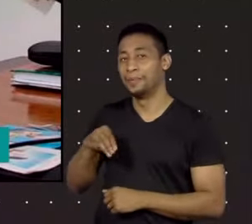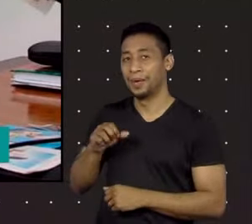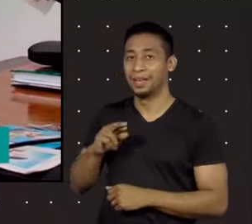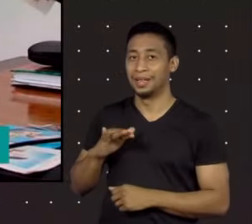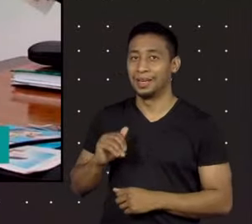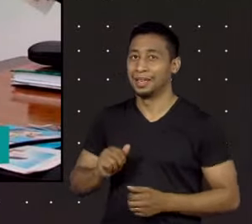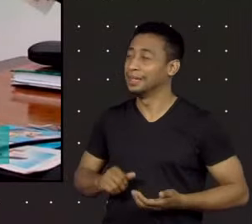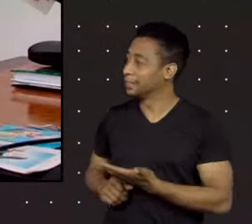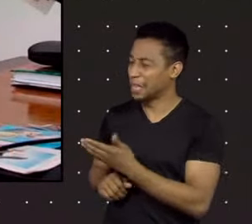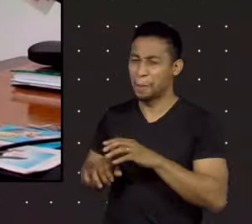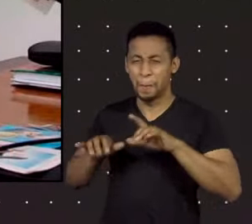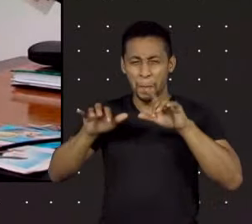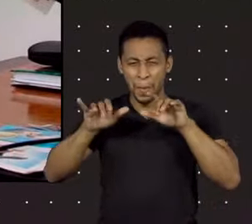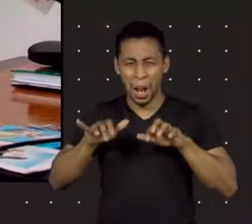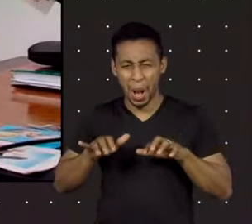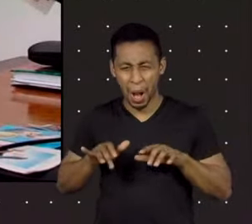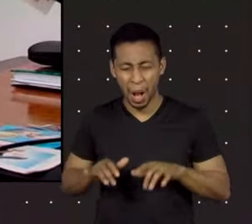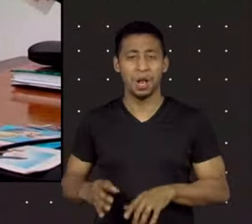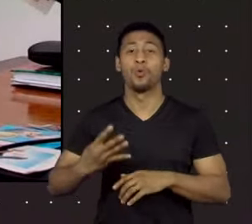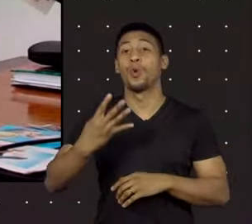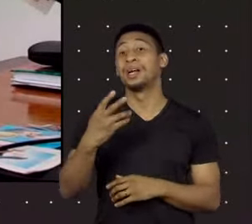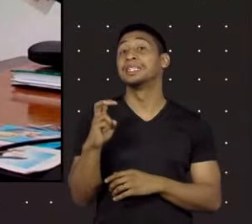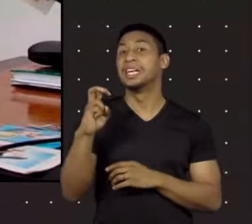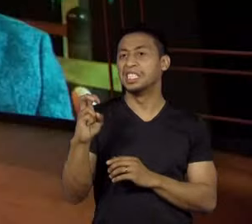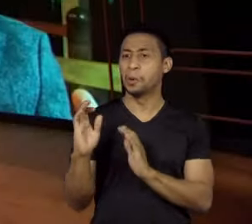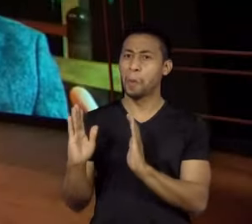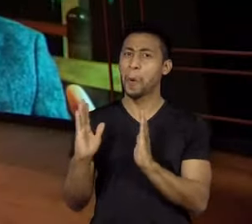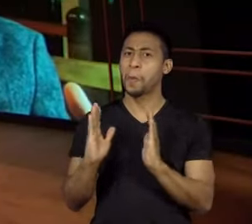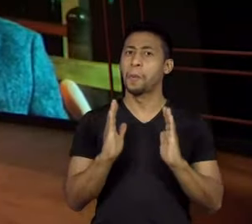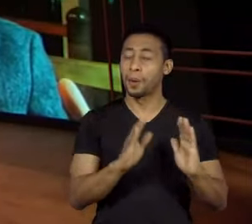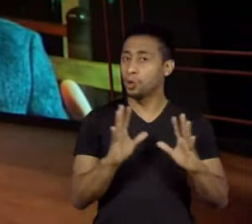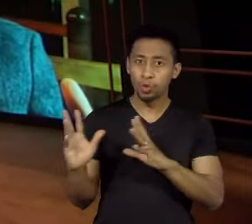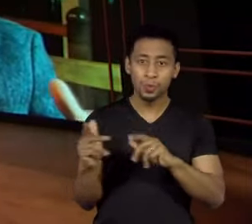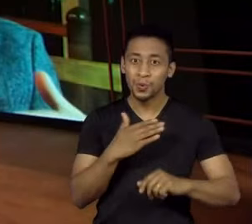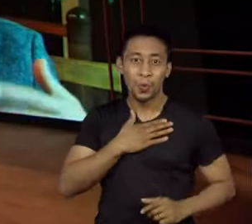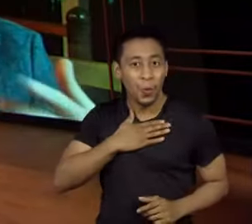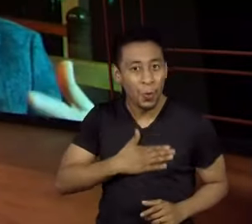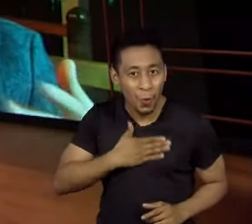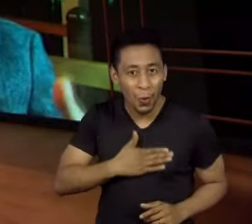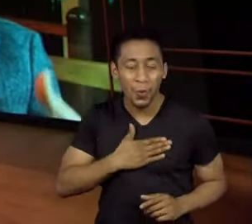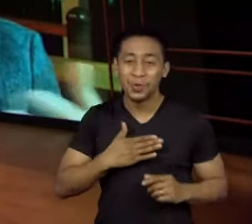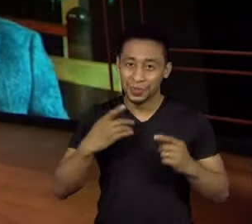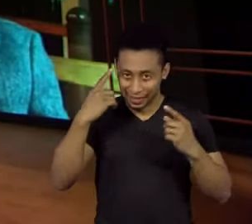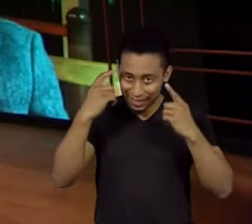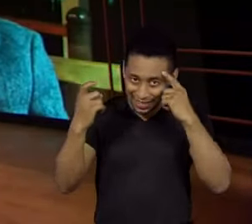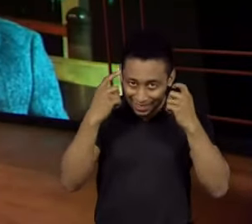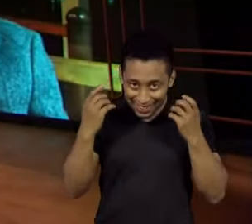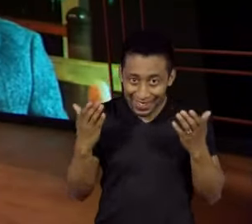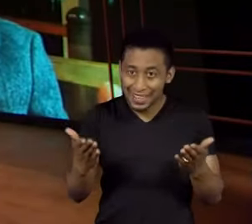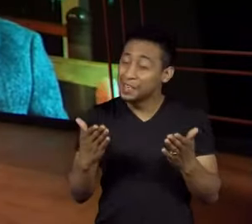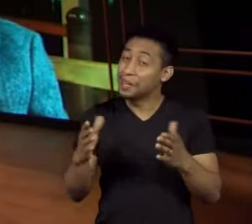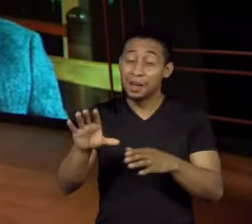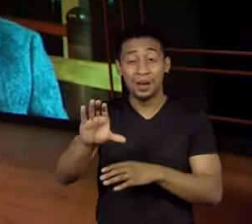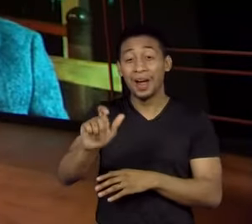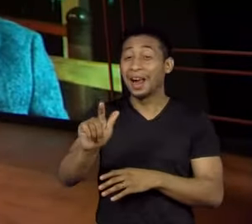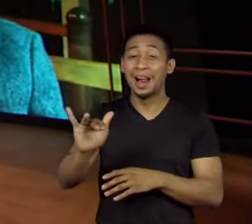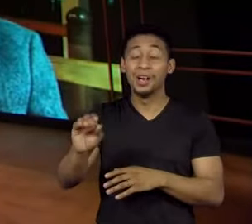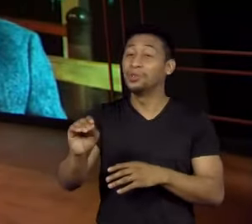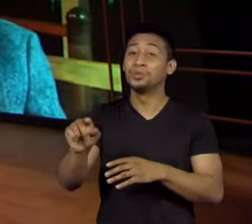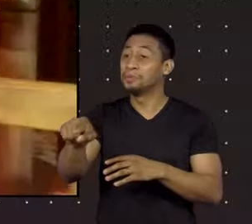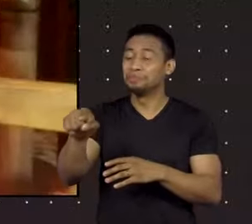de 45 capítulos, estava pronto. Aí gostaram tanto da ideia de que transformaram a vida do Carlos Gomes numa